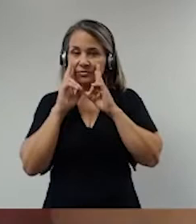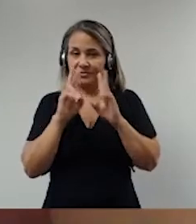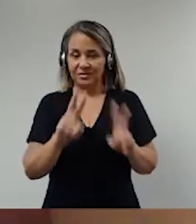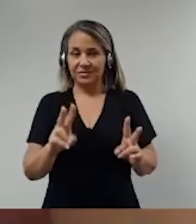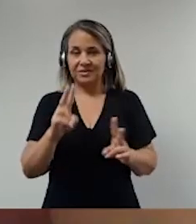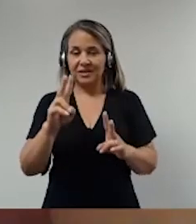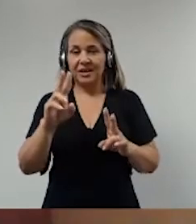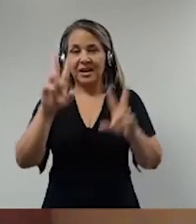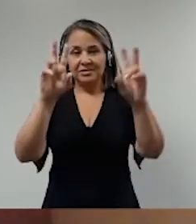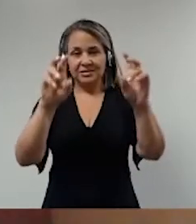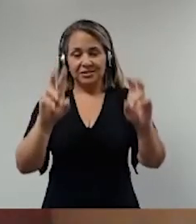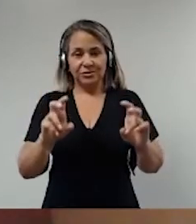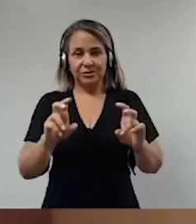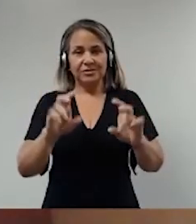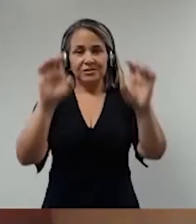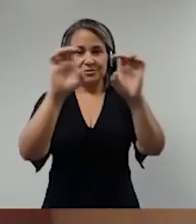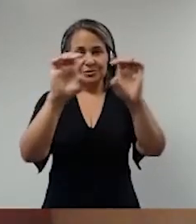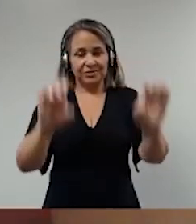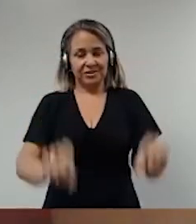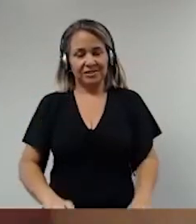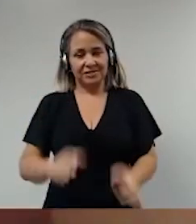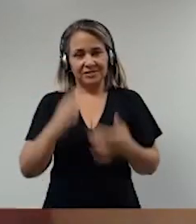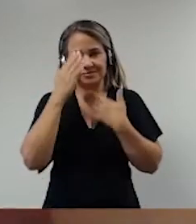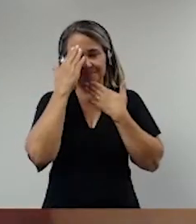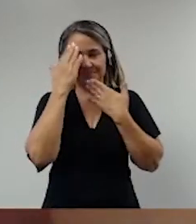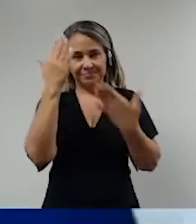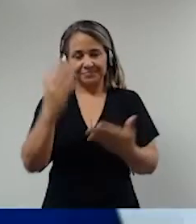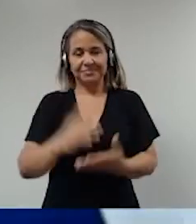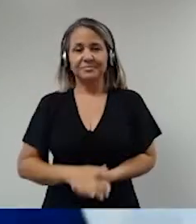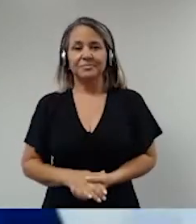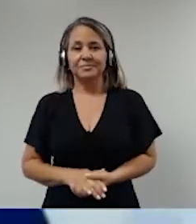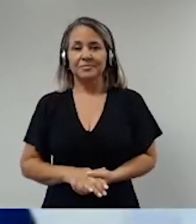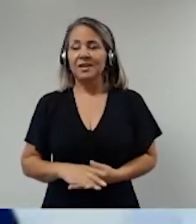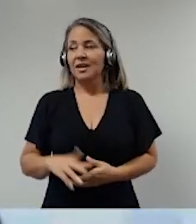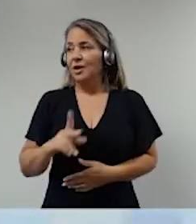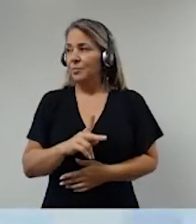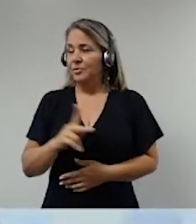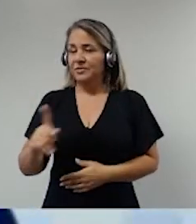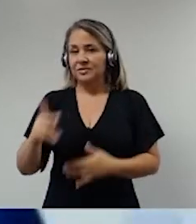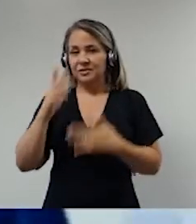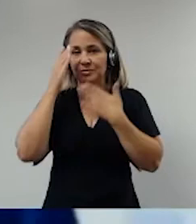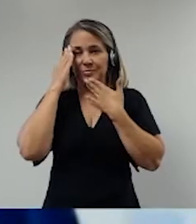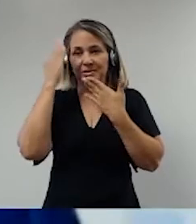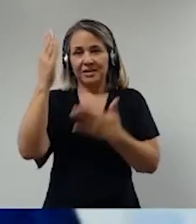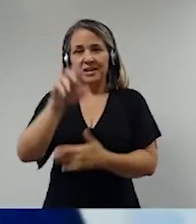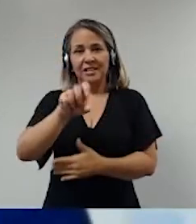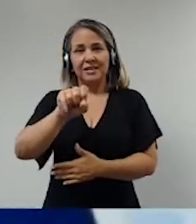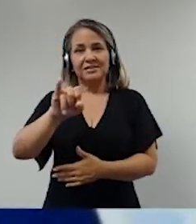estruturais. Muito obrigado a todos e todas. Muito obrigado, professor Silvio Almeida.